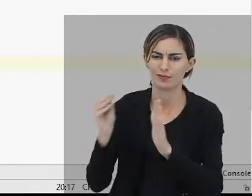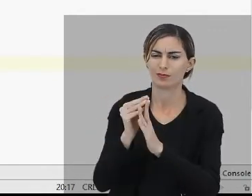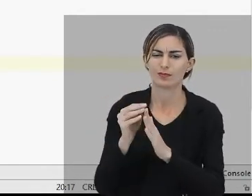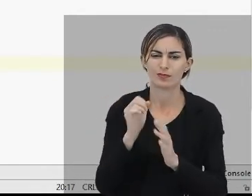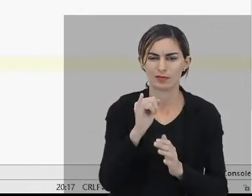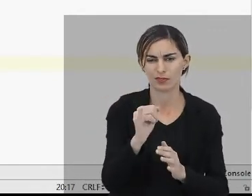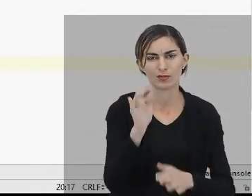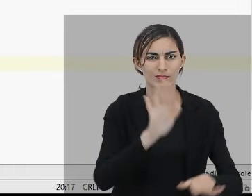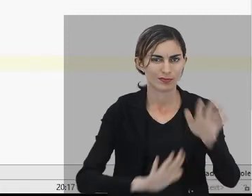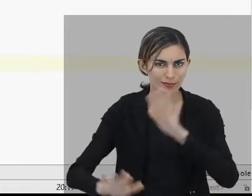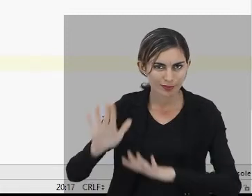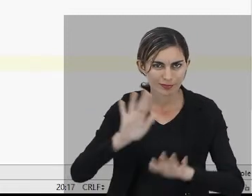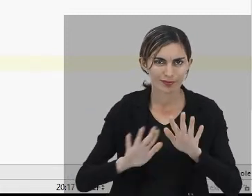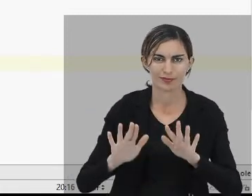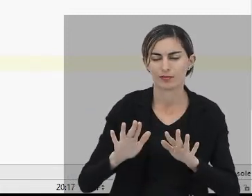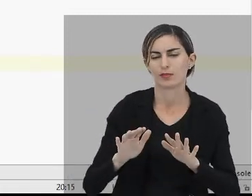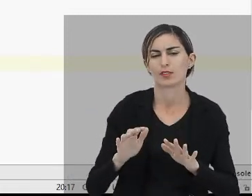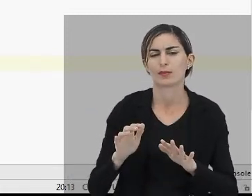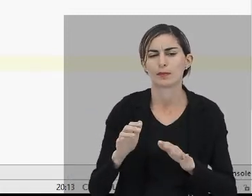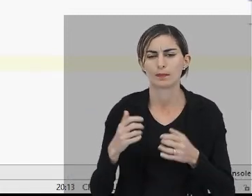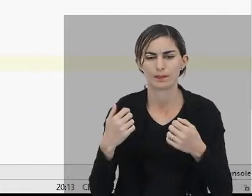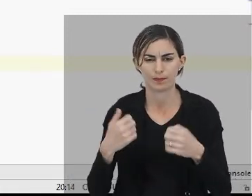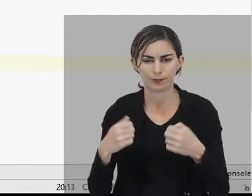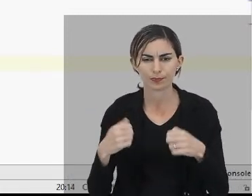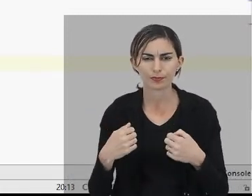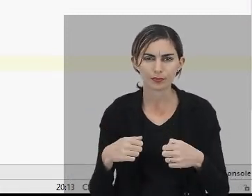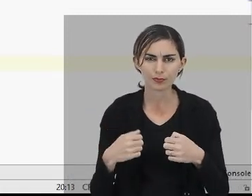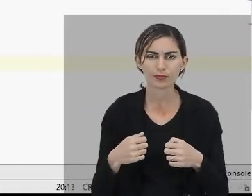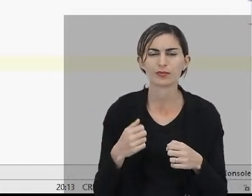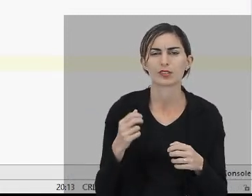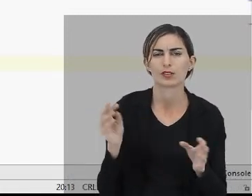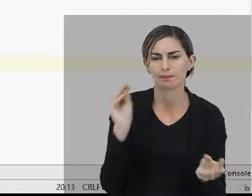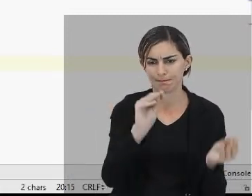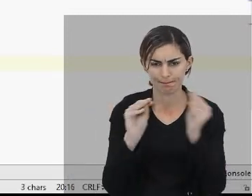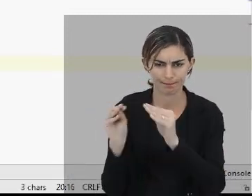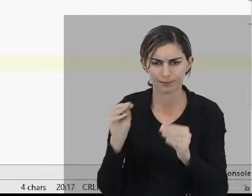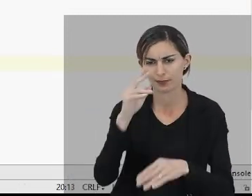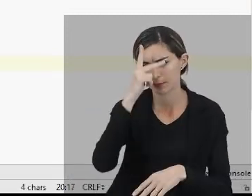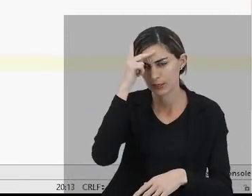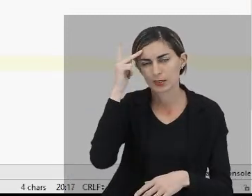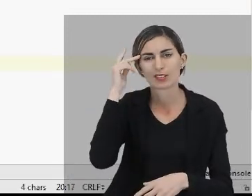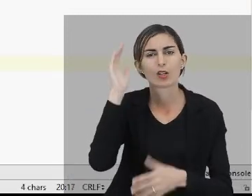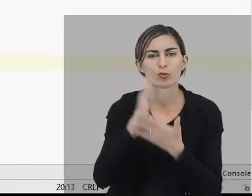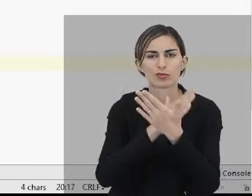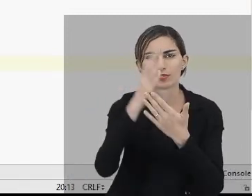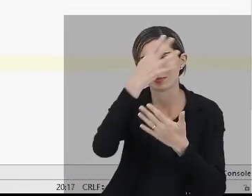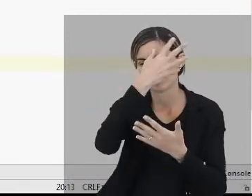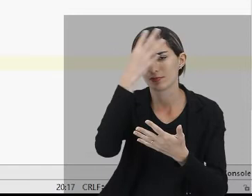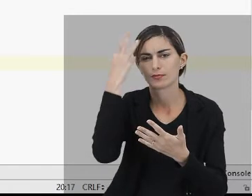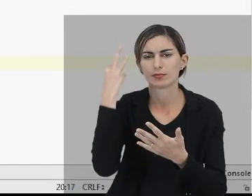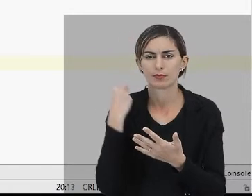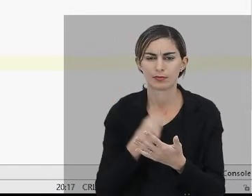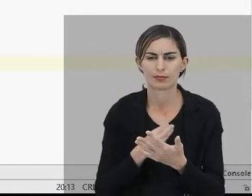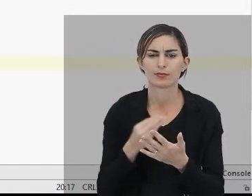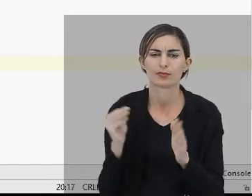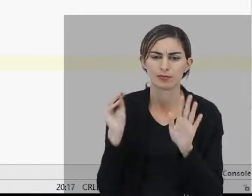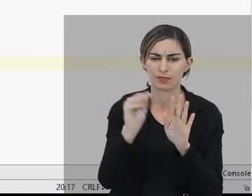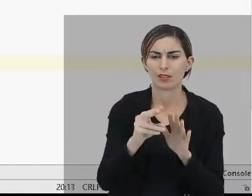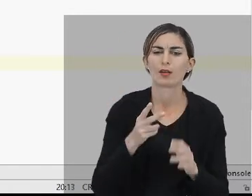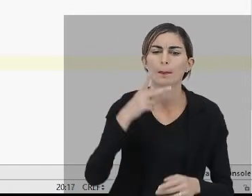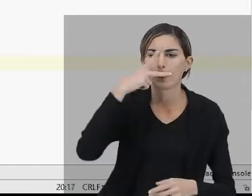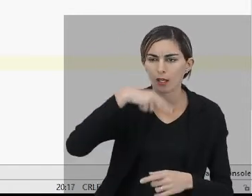você não tiver o cuidado de colocar o incremento, e muita gente se esquece disso, ele vai